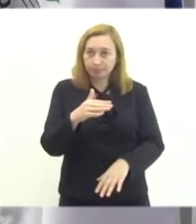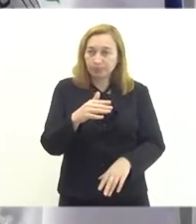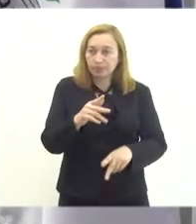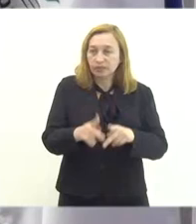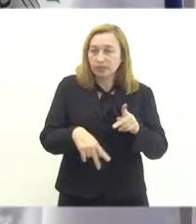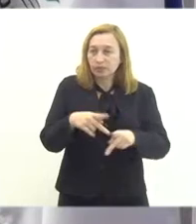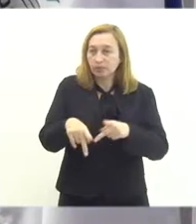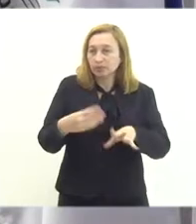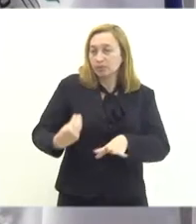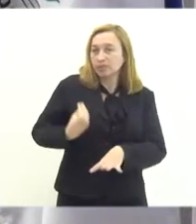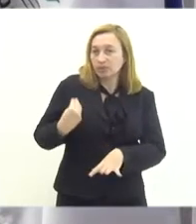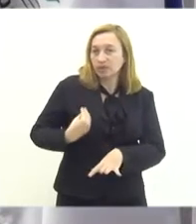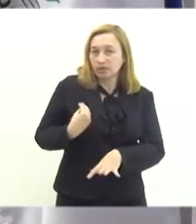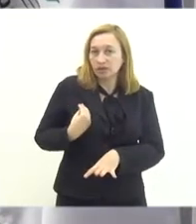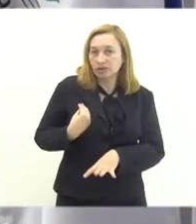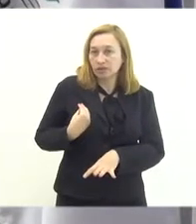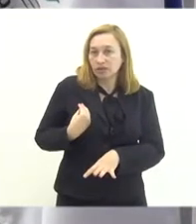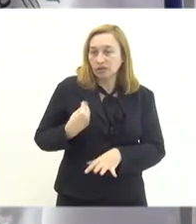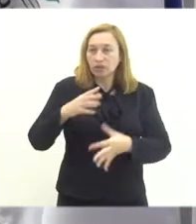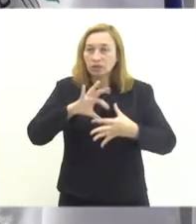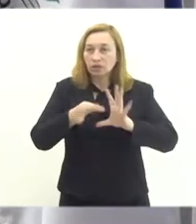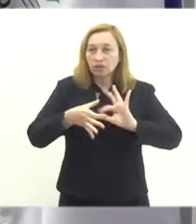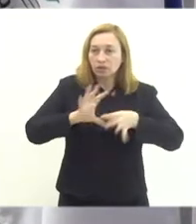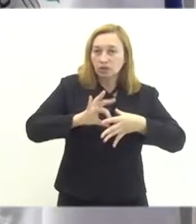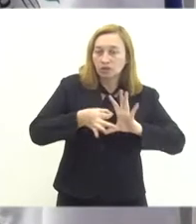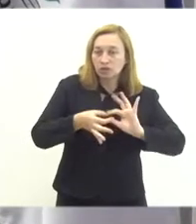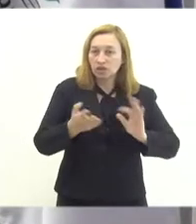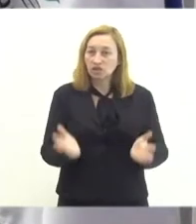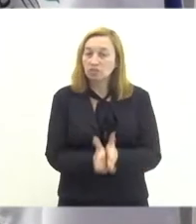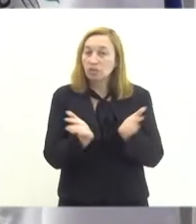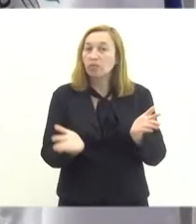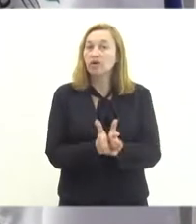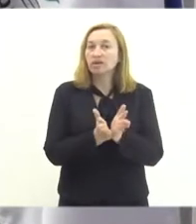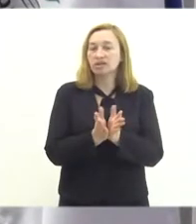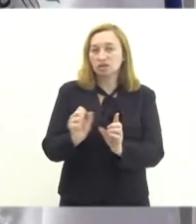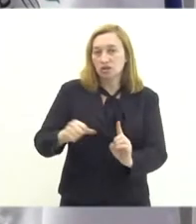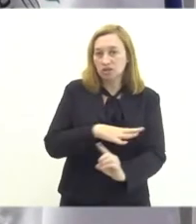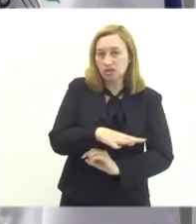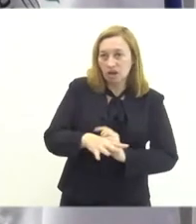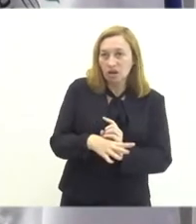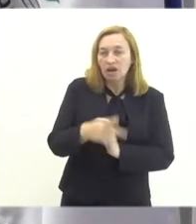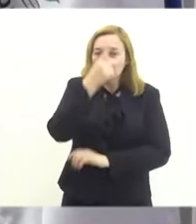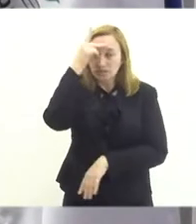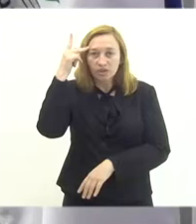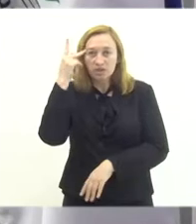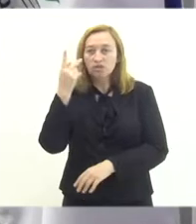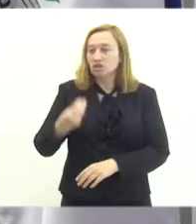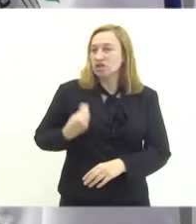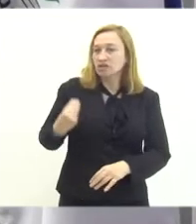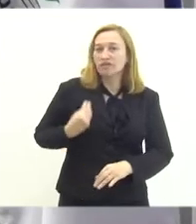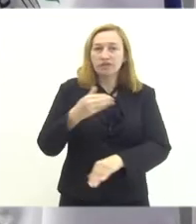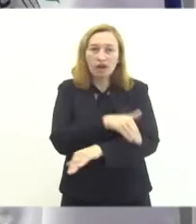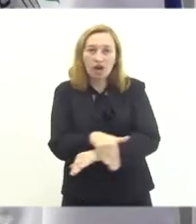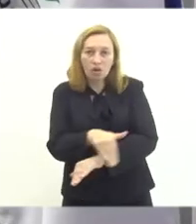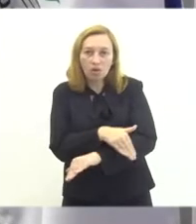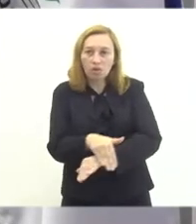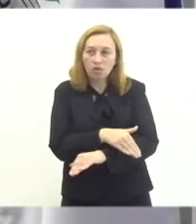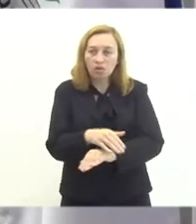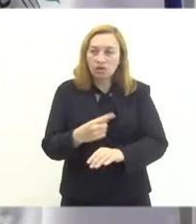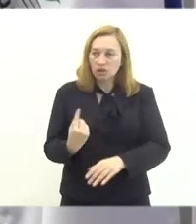populações que vivem em um contexto de vulnerabilidade social com as pessoas em situação de rua